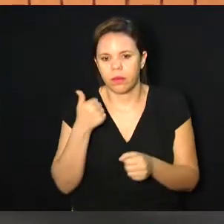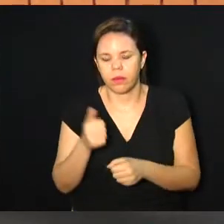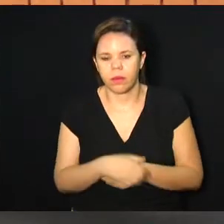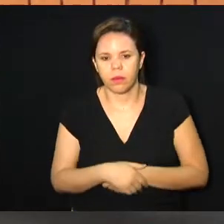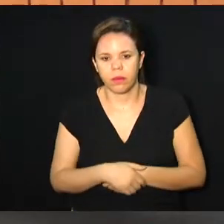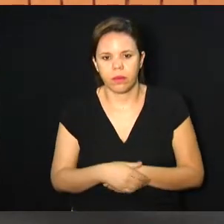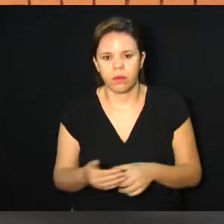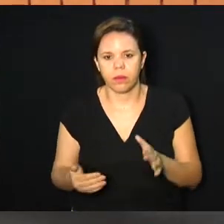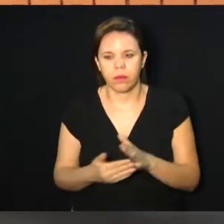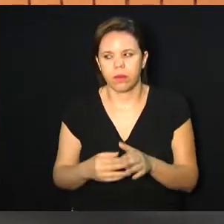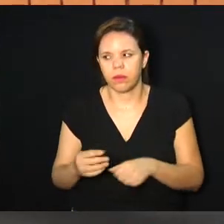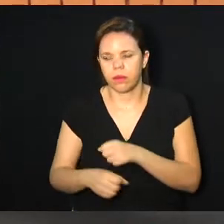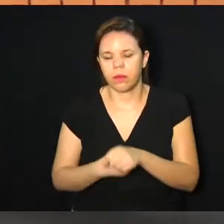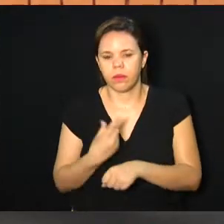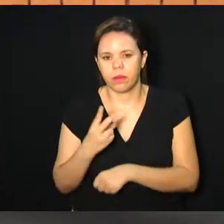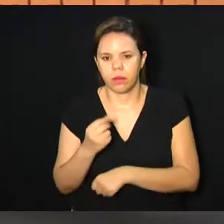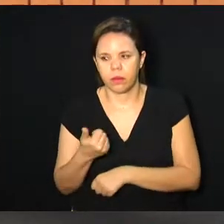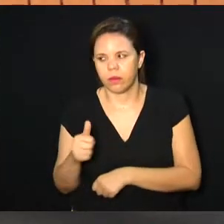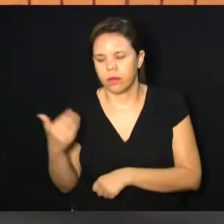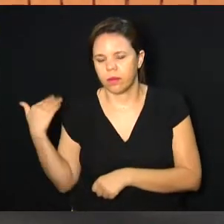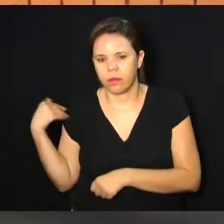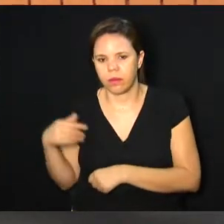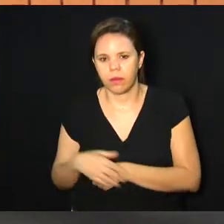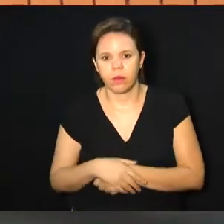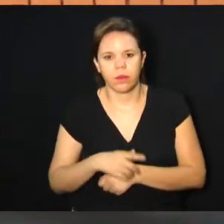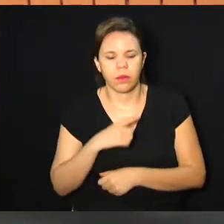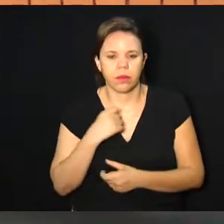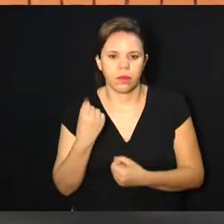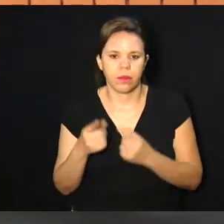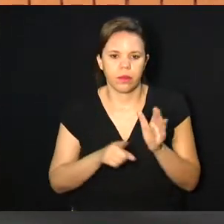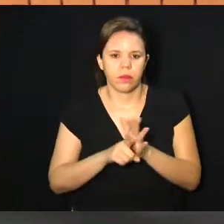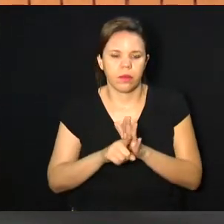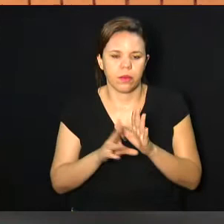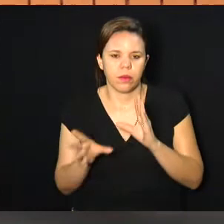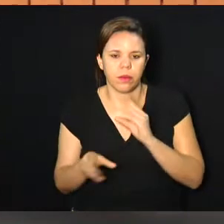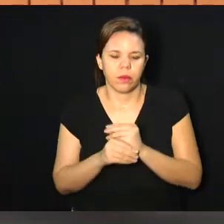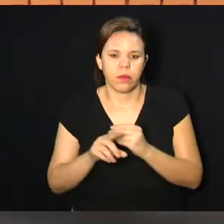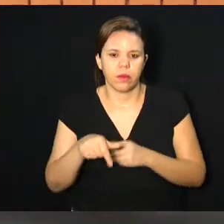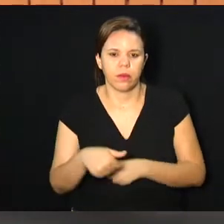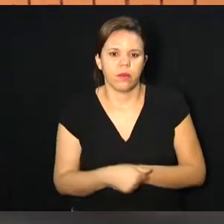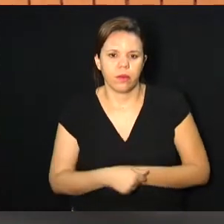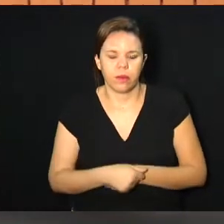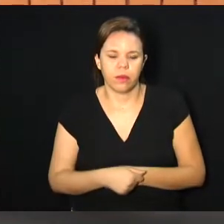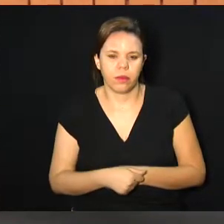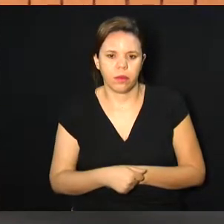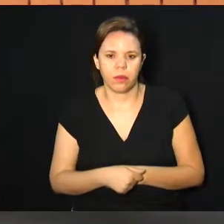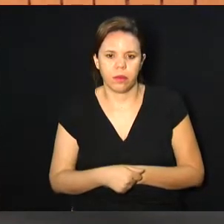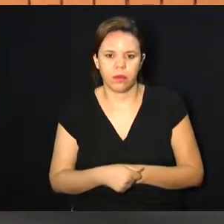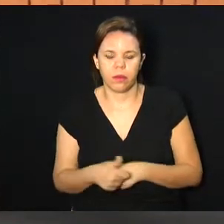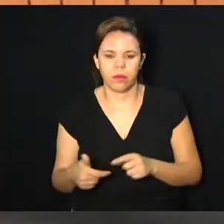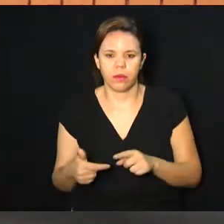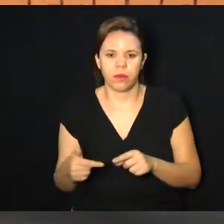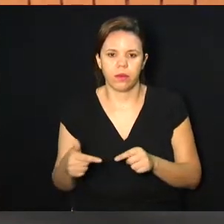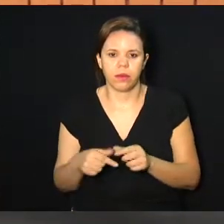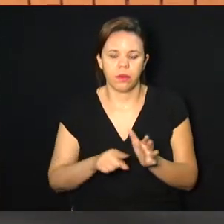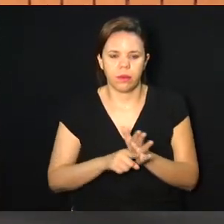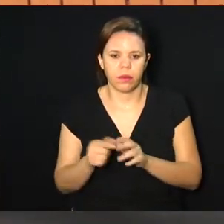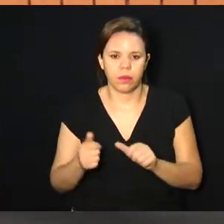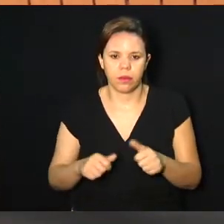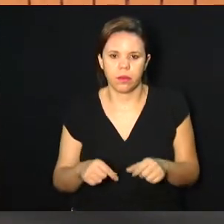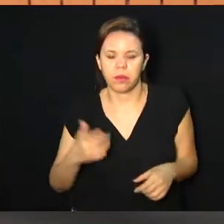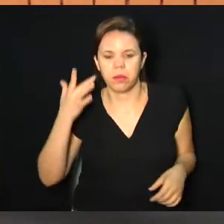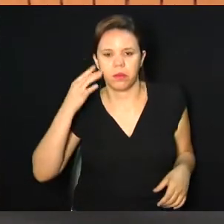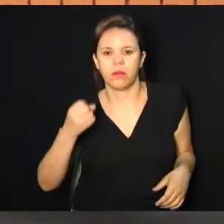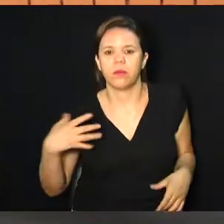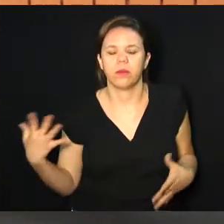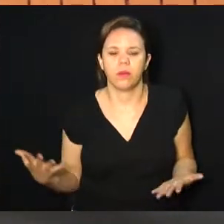a última foi de 2011 e tiveram alguns estudos complementares depois, segundo a licitação. Não sei o